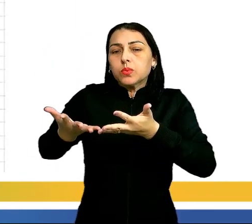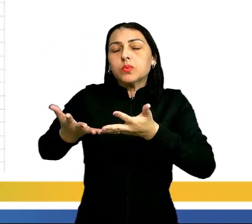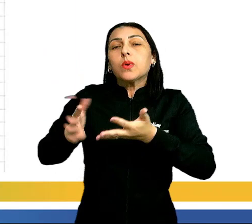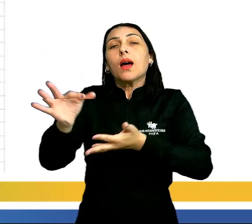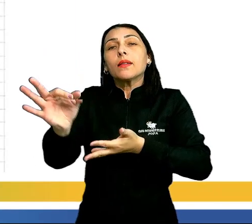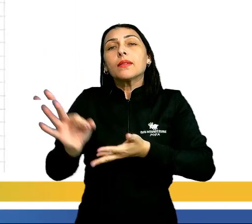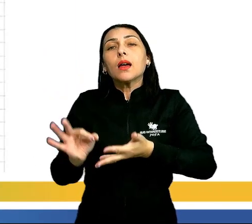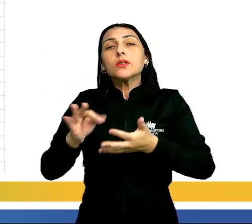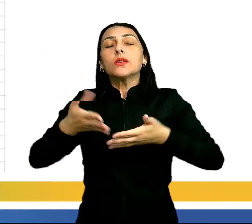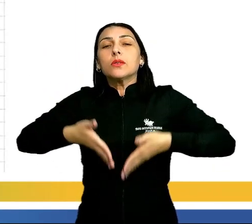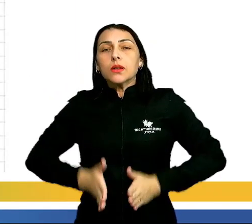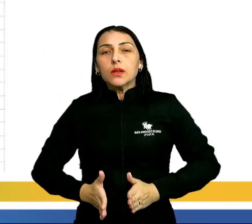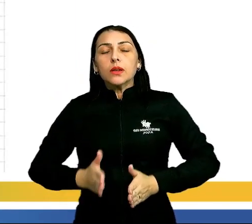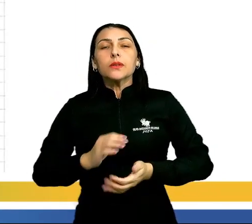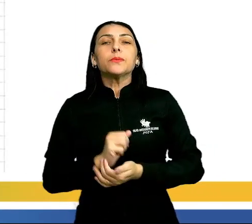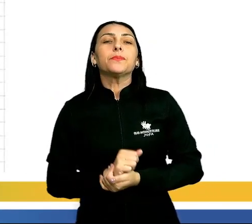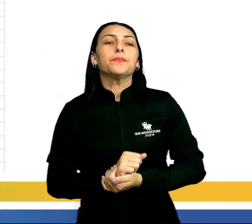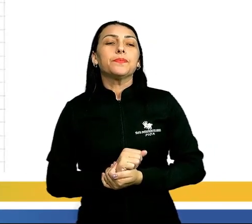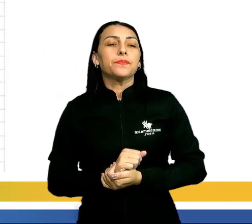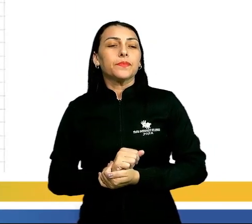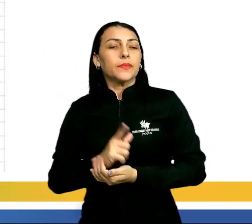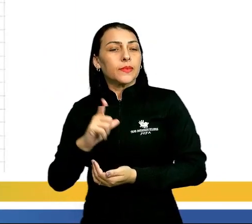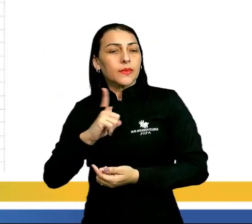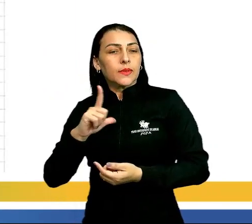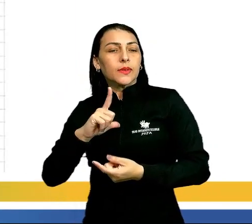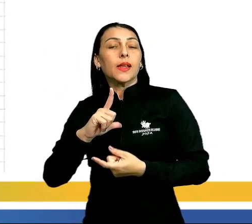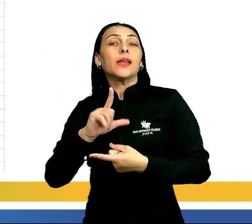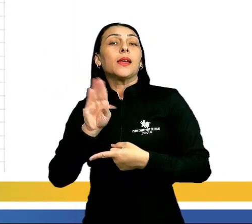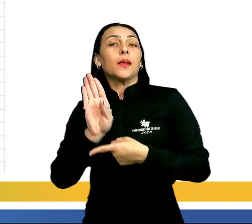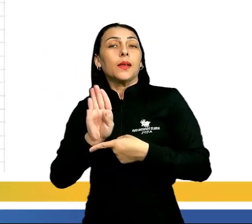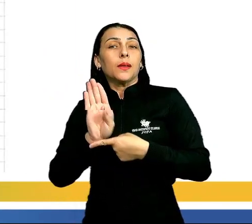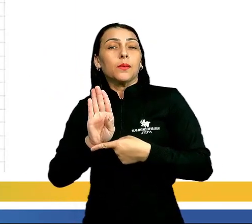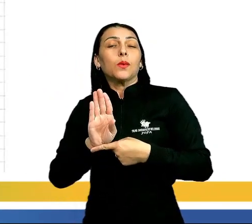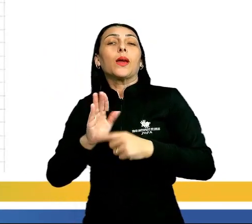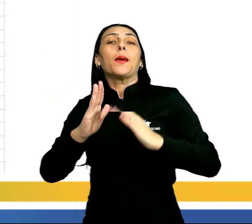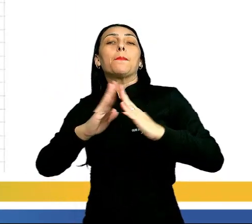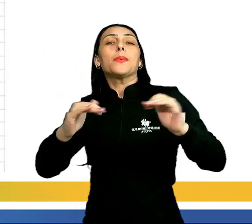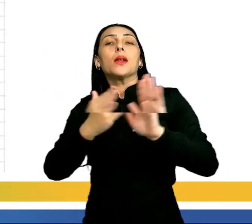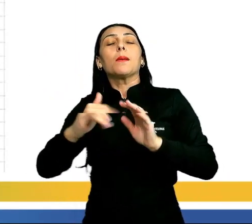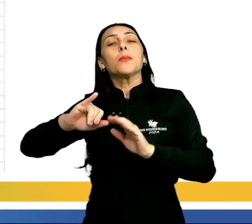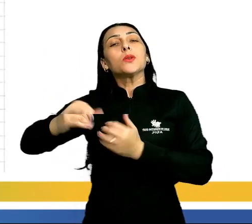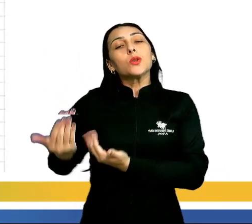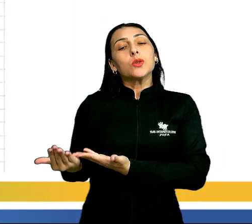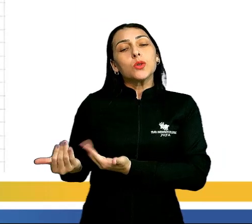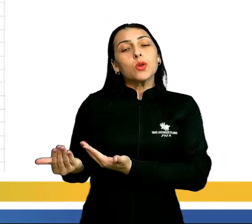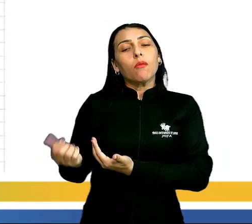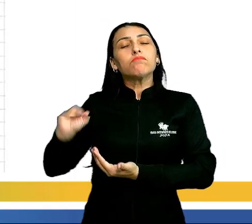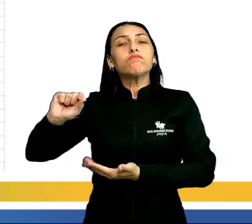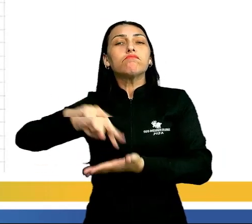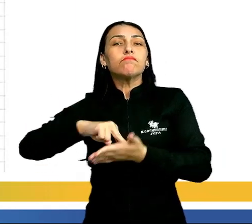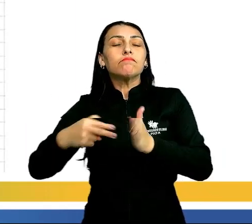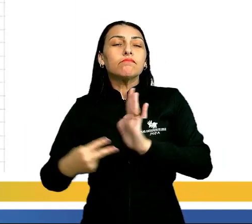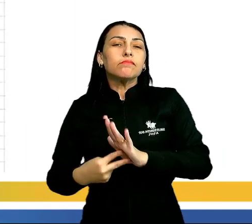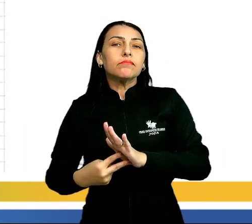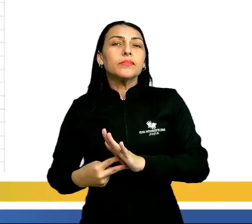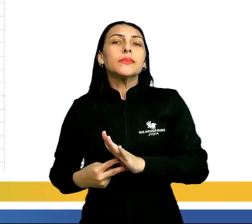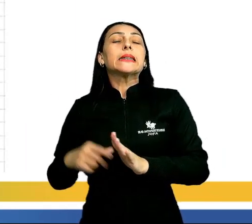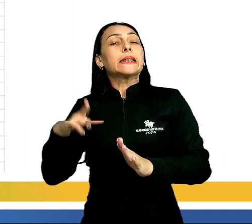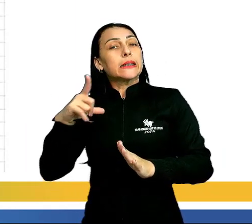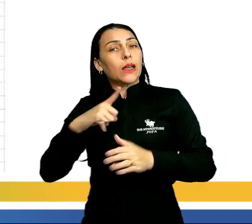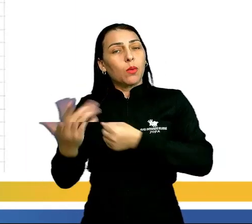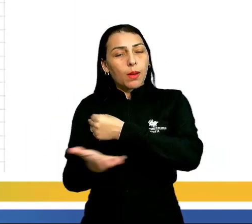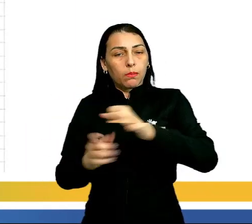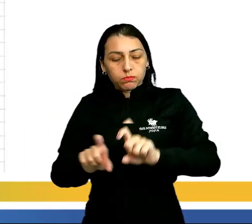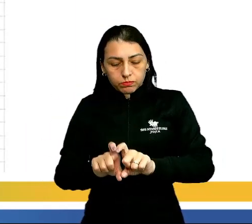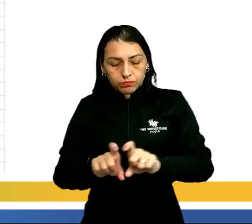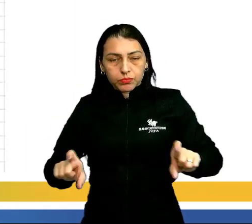taxa de natalidade. A gente tem o exemplo aí da pirâmide jovem. O que é uma pirâmide jovem? Ela tem uma